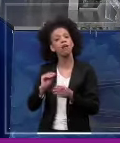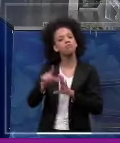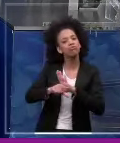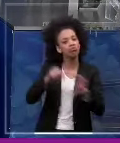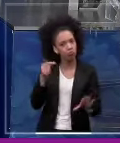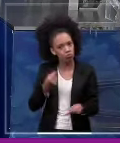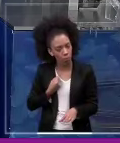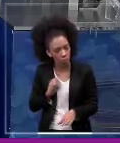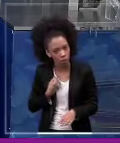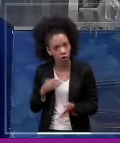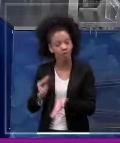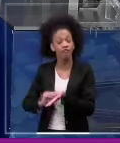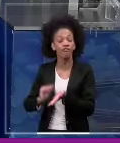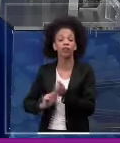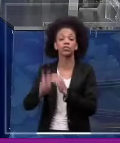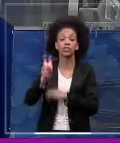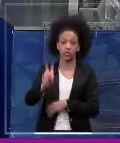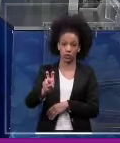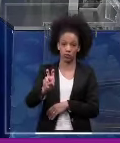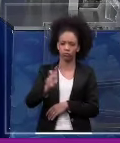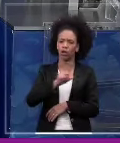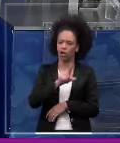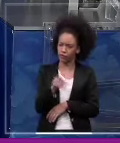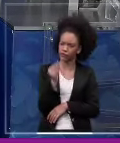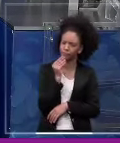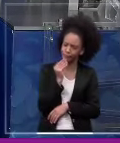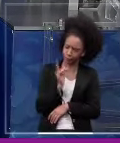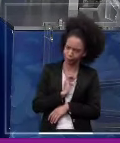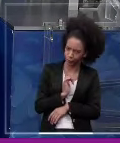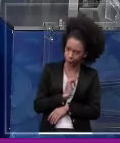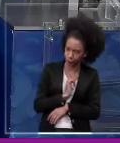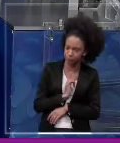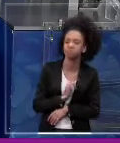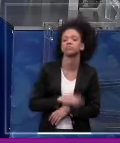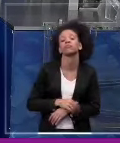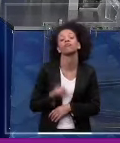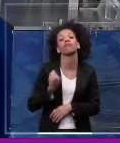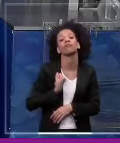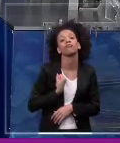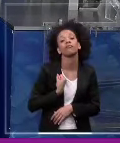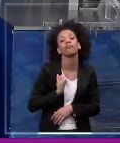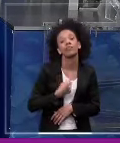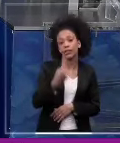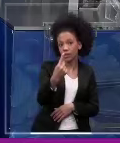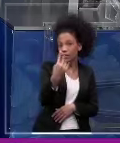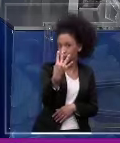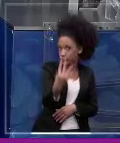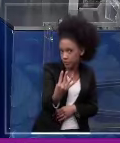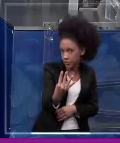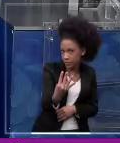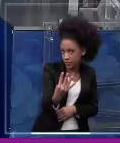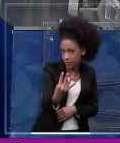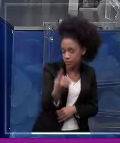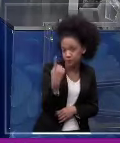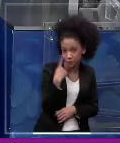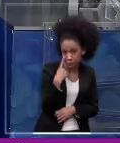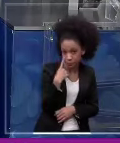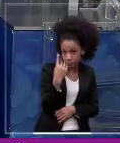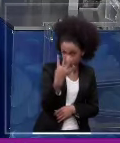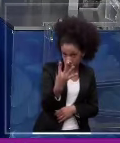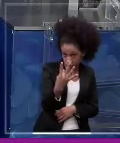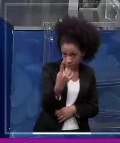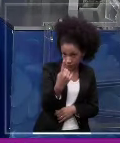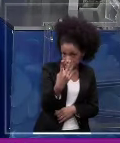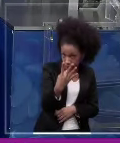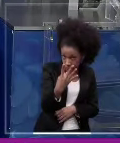5. Você ainda tem chances. Vamos seguir sorteando. Bola marrom, número 14. Marrom,